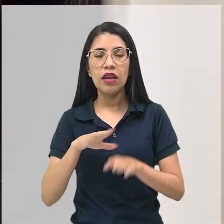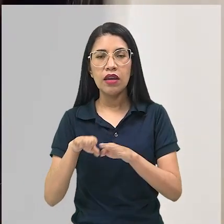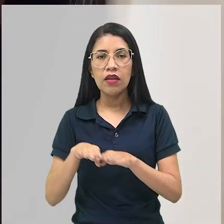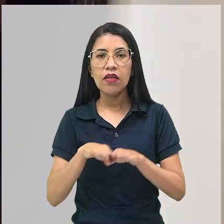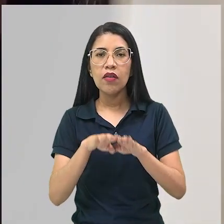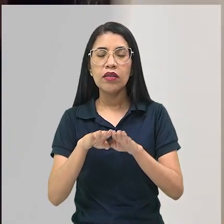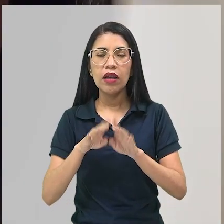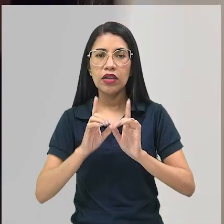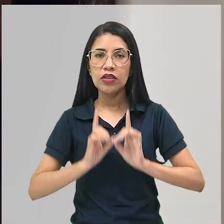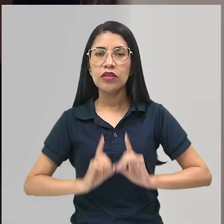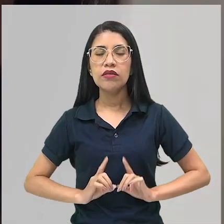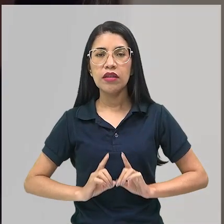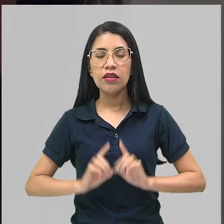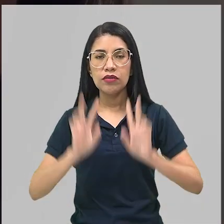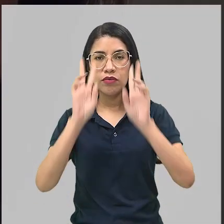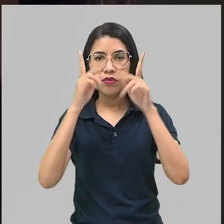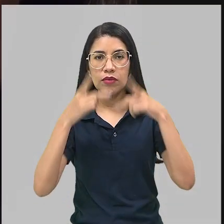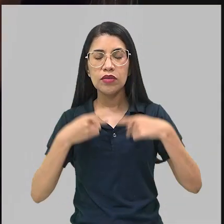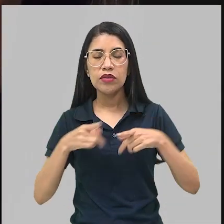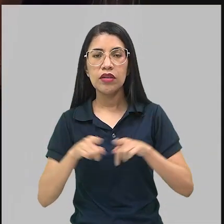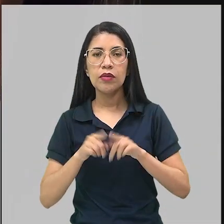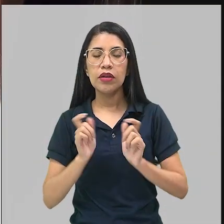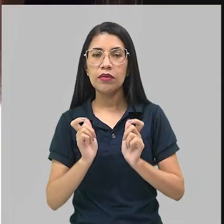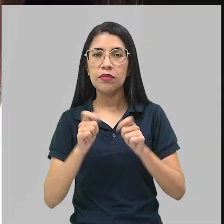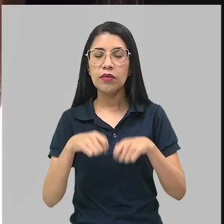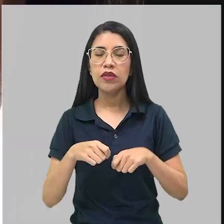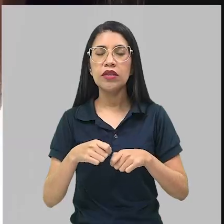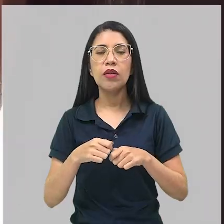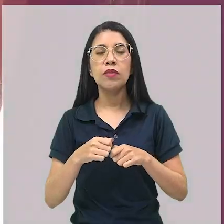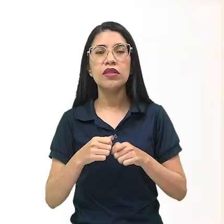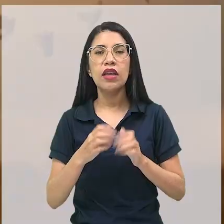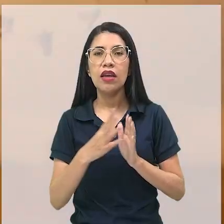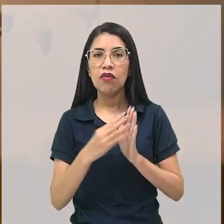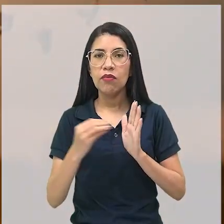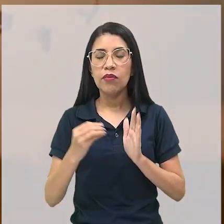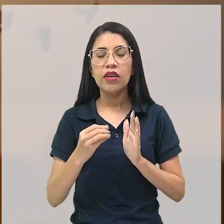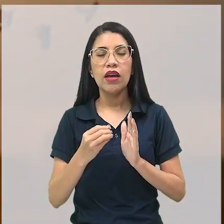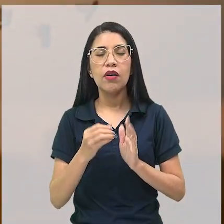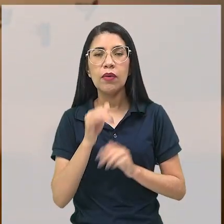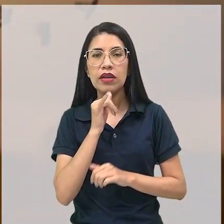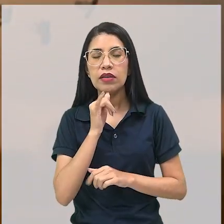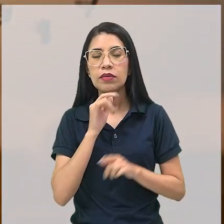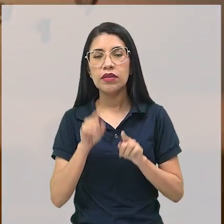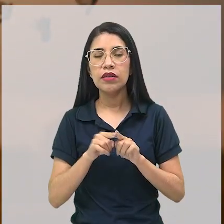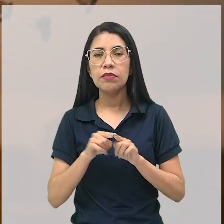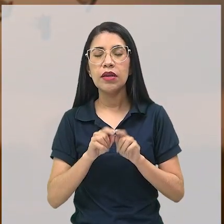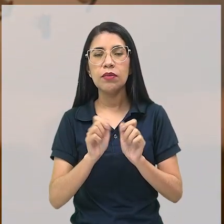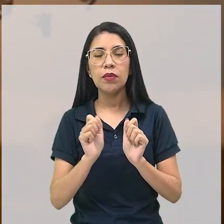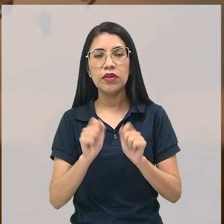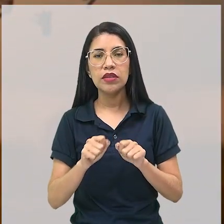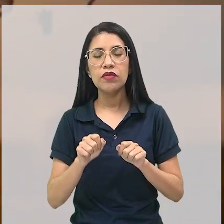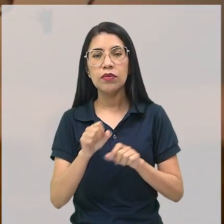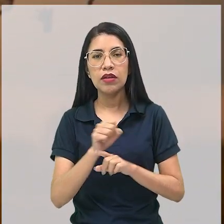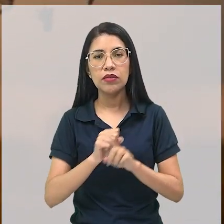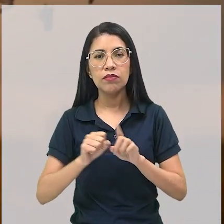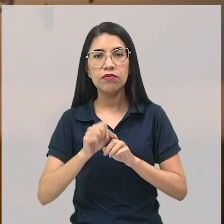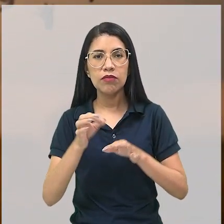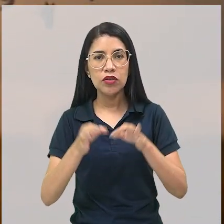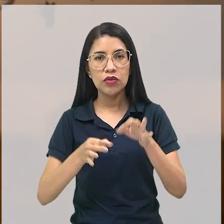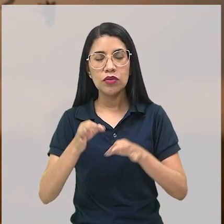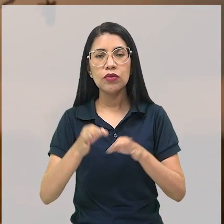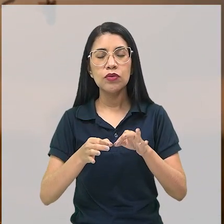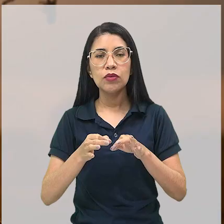a dignidade humana. Que possamos seguir o exemplo deles, construindo uma sociedade mais justa e